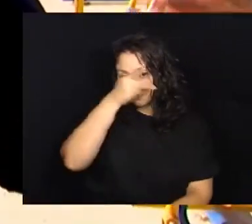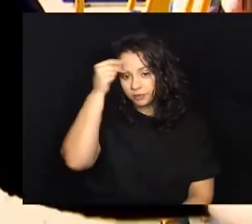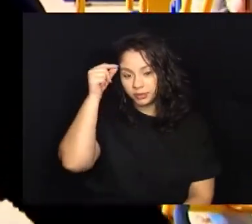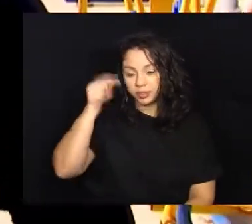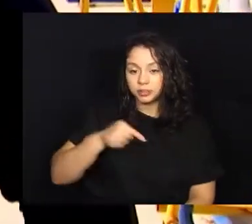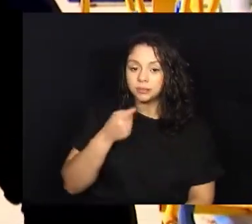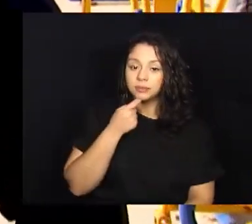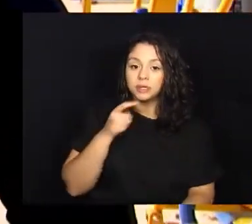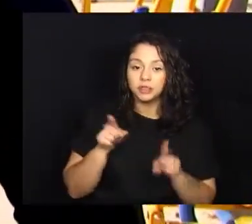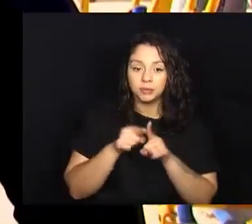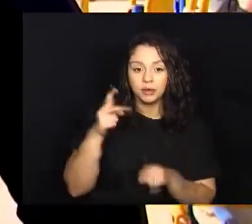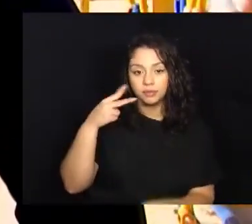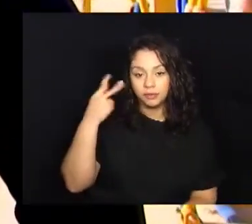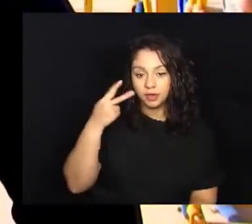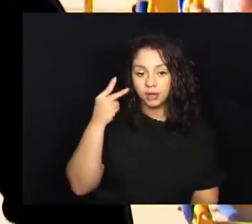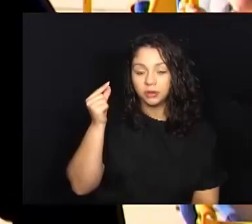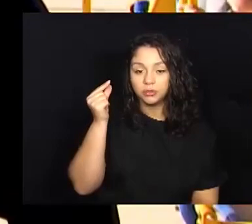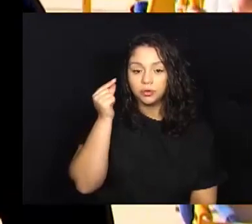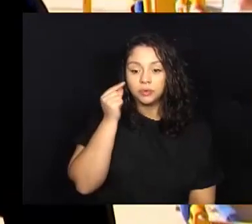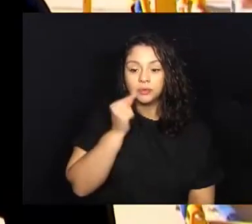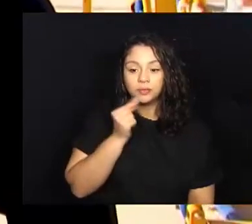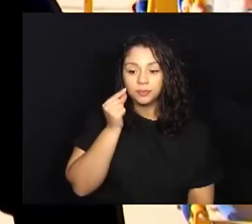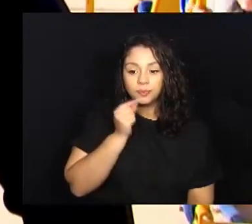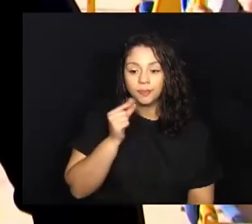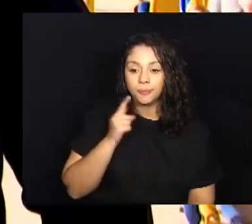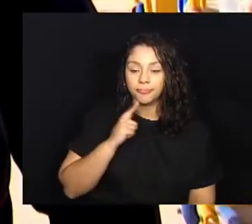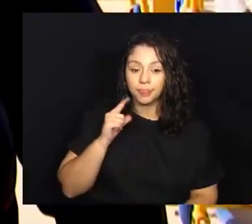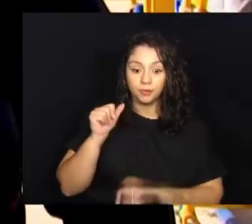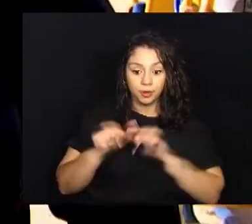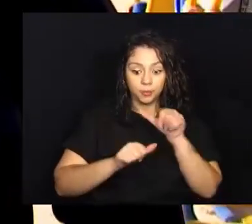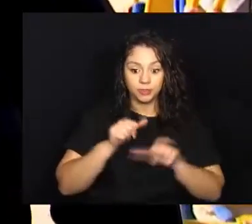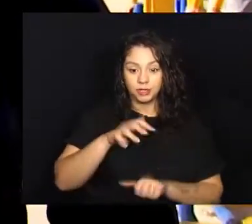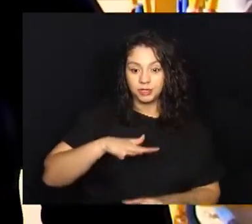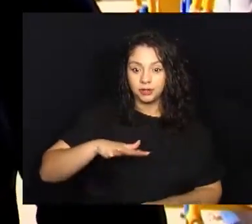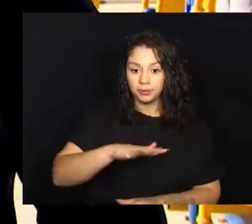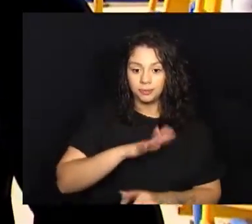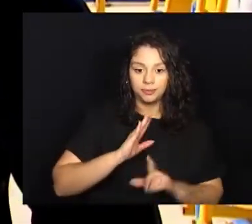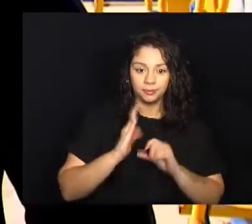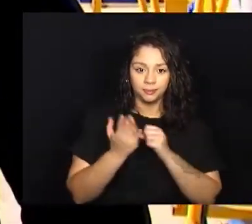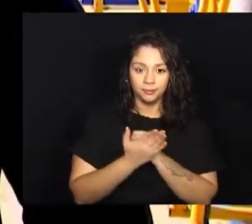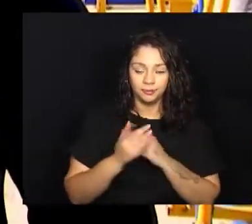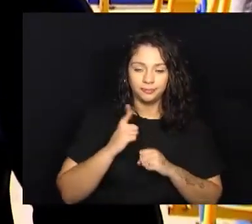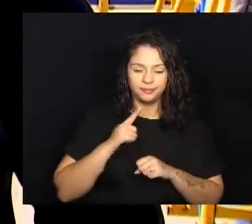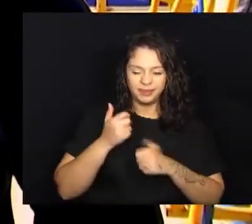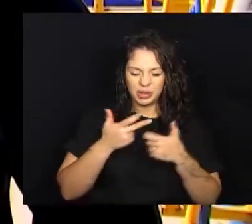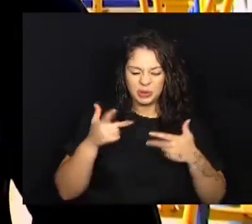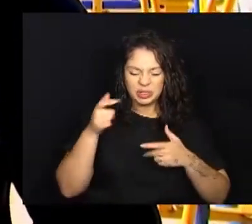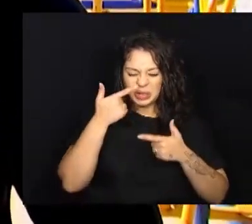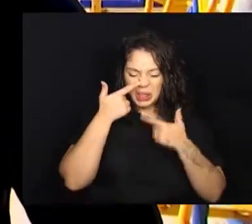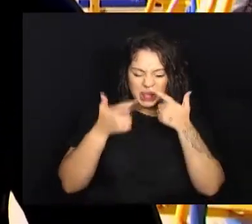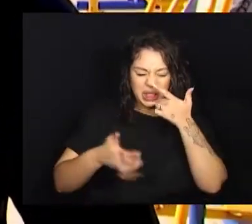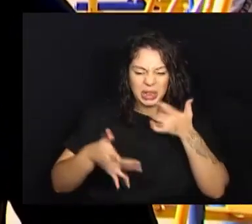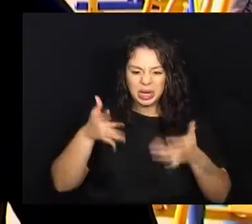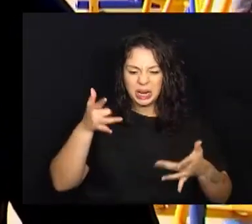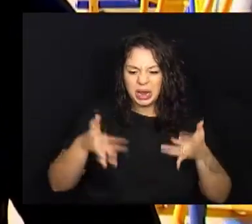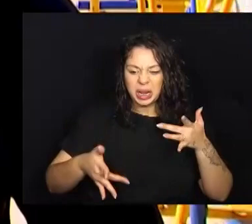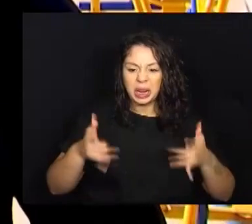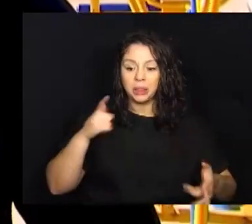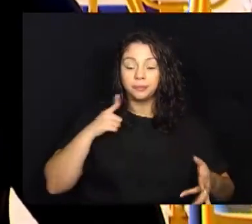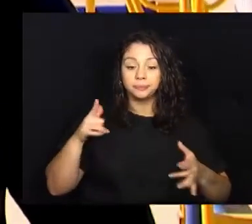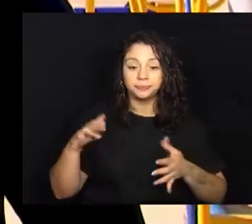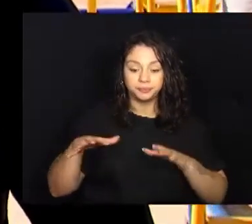a gente conseguiu estar realizando esse sonho que ficou essa mudança aqui no bairro mesmo, onde tirou entulho, lixo, e a gente quer que